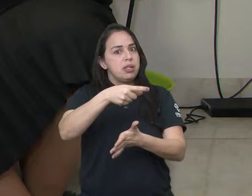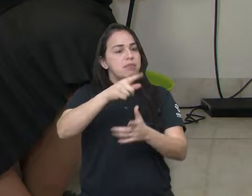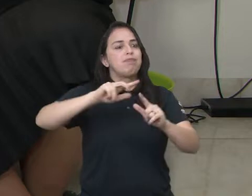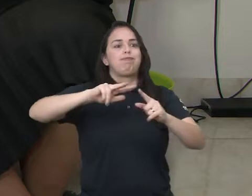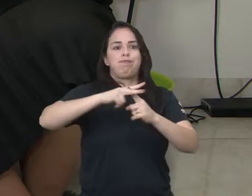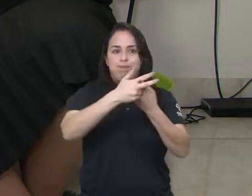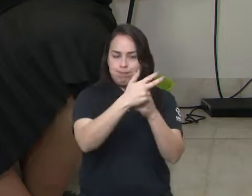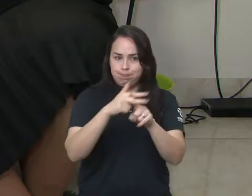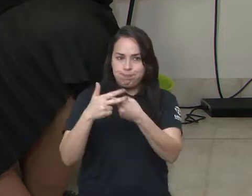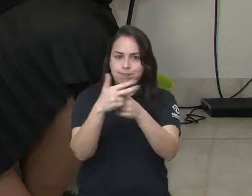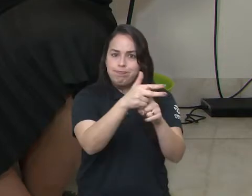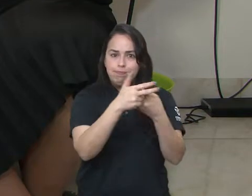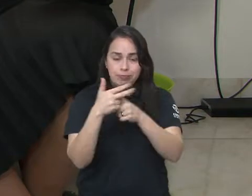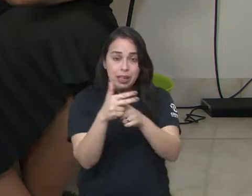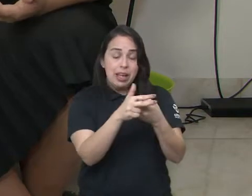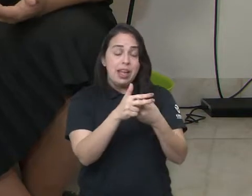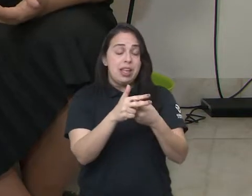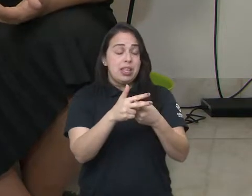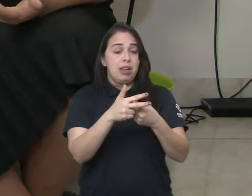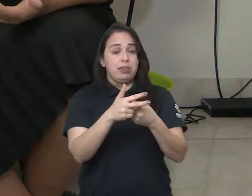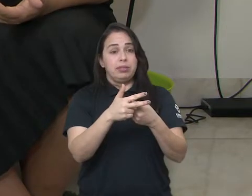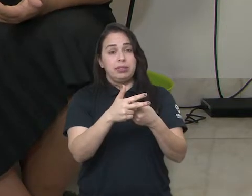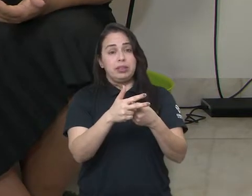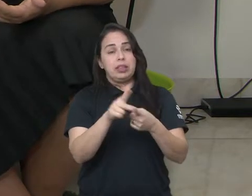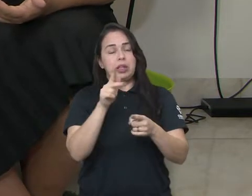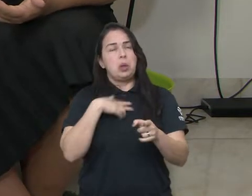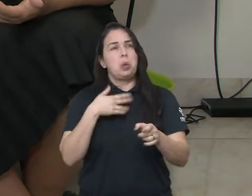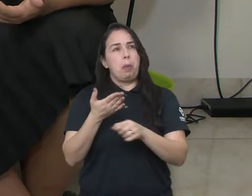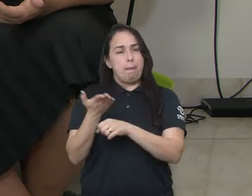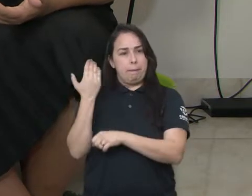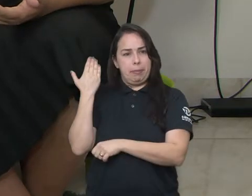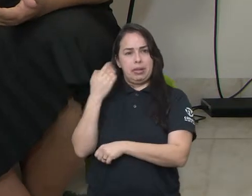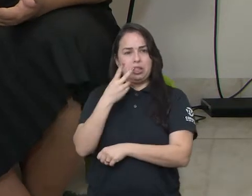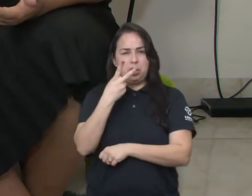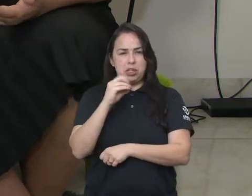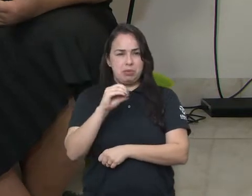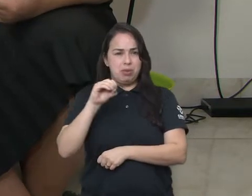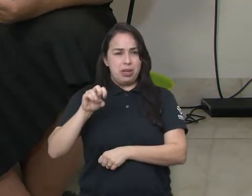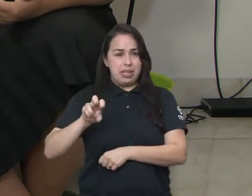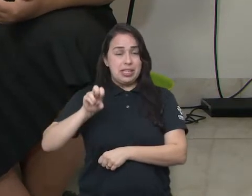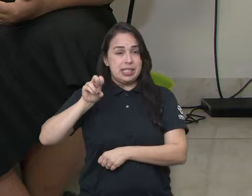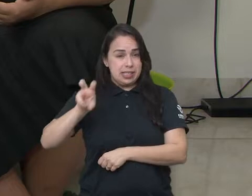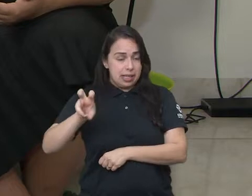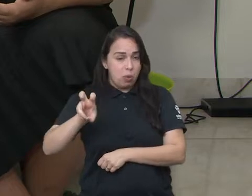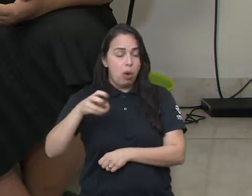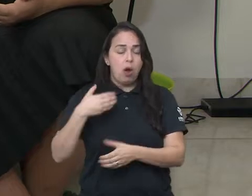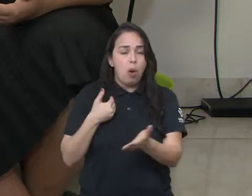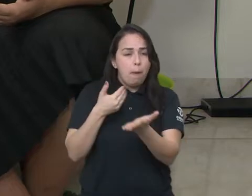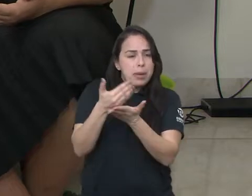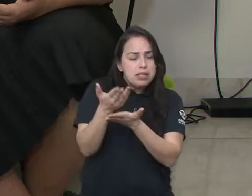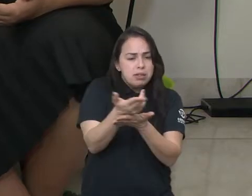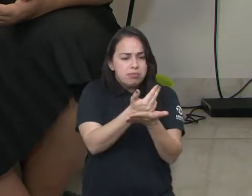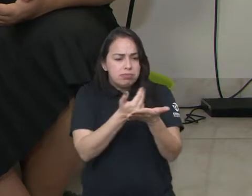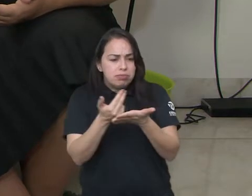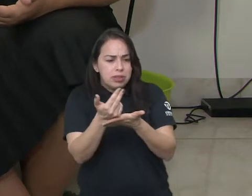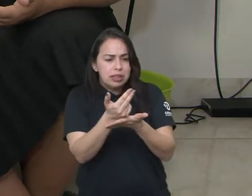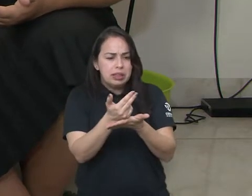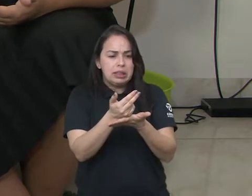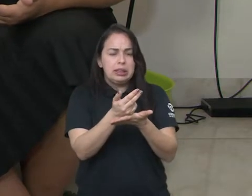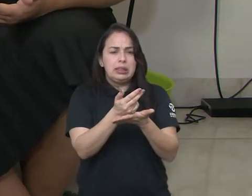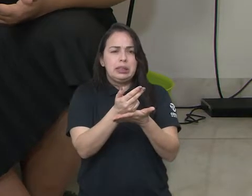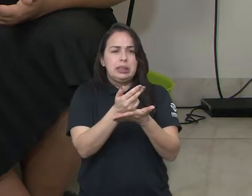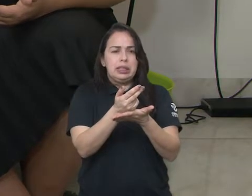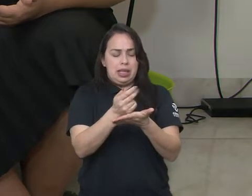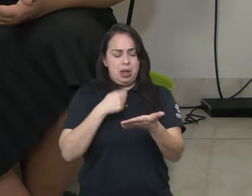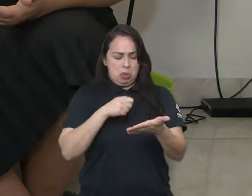mesmos tiveram que se reconstruir agora. E eu vejo assim, no comecinho, lá em 2005, quando eu comecei a desenhar, o quanto que tinha ainda